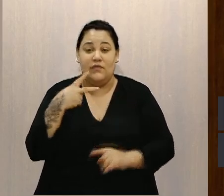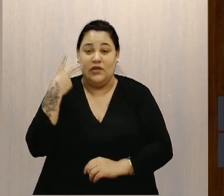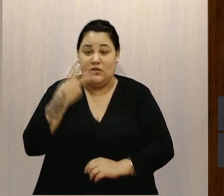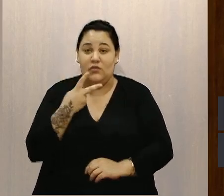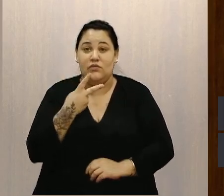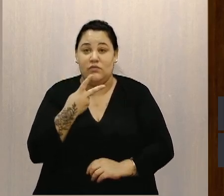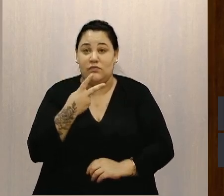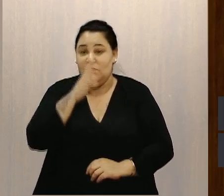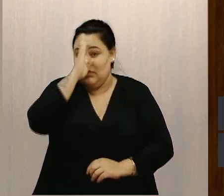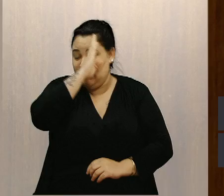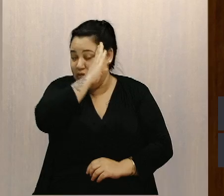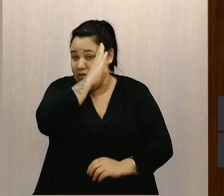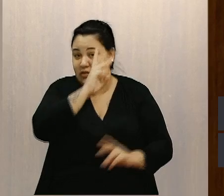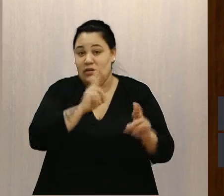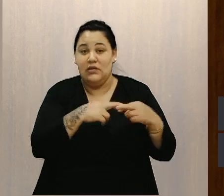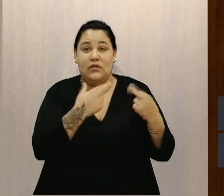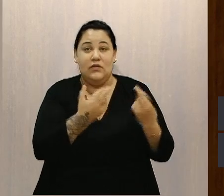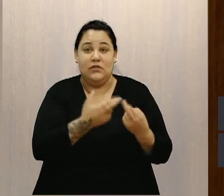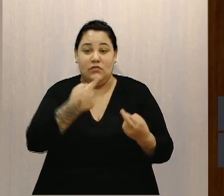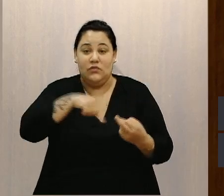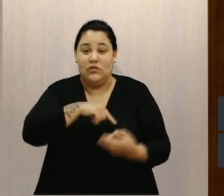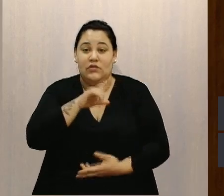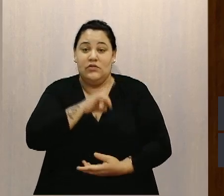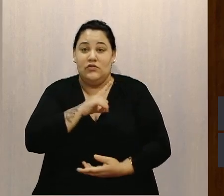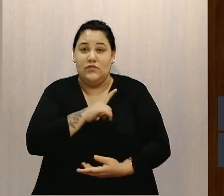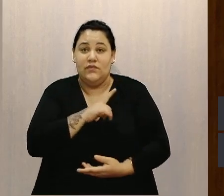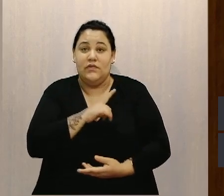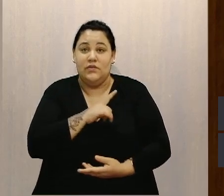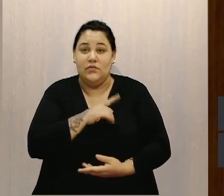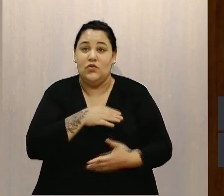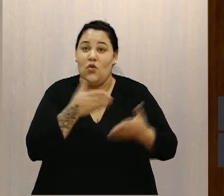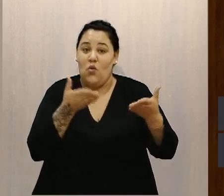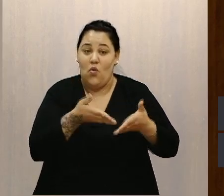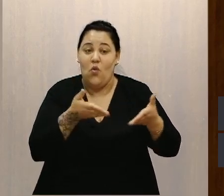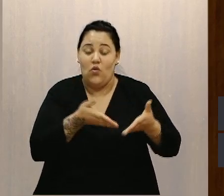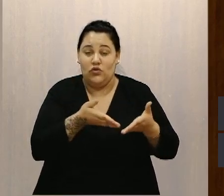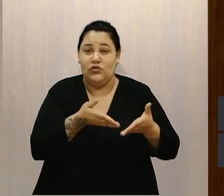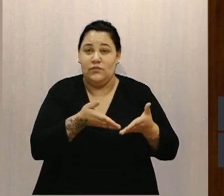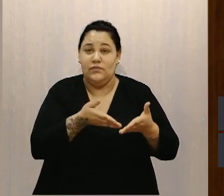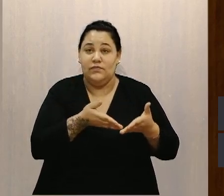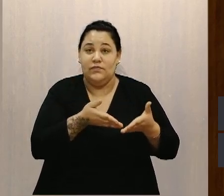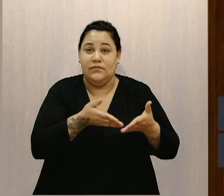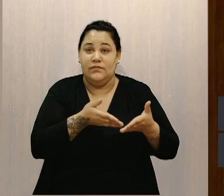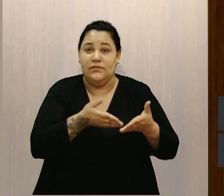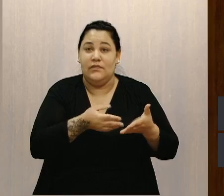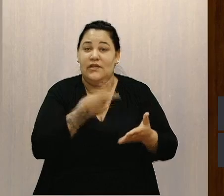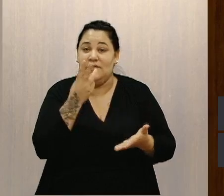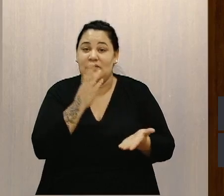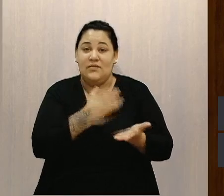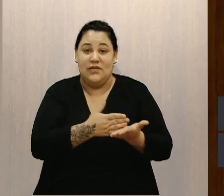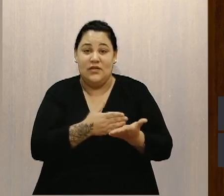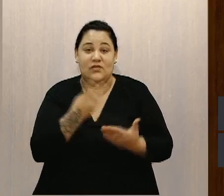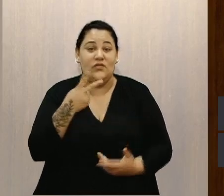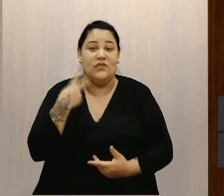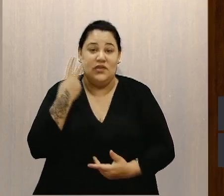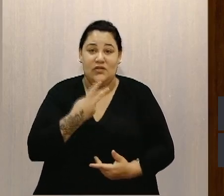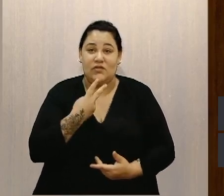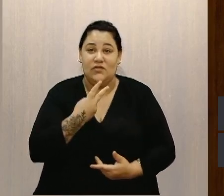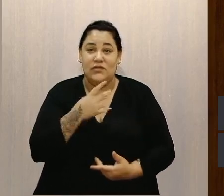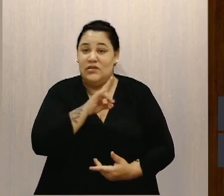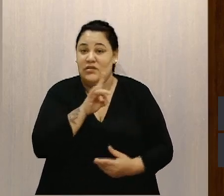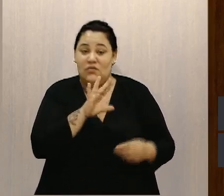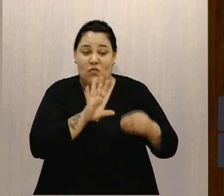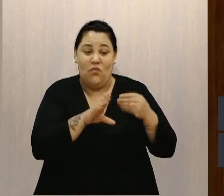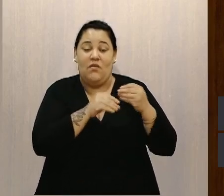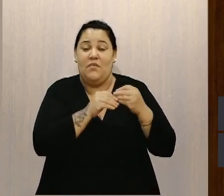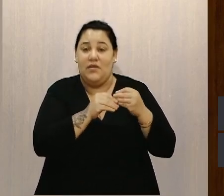essa reunião que nós teremos na frente hoje, da frente às 13h30, os vereadores que não compõem a frente,